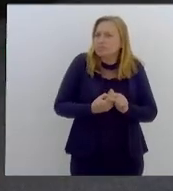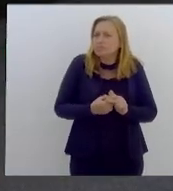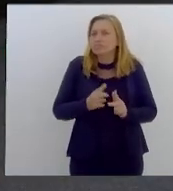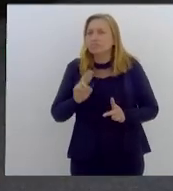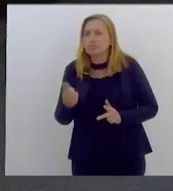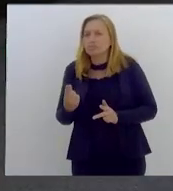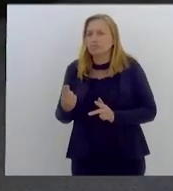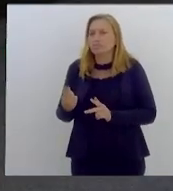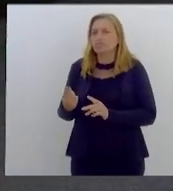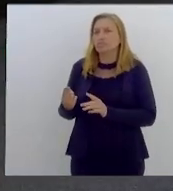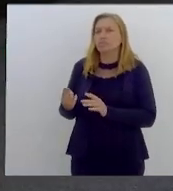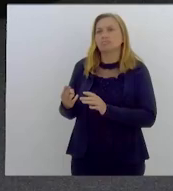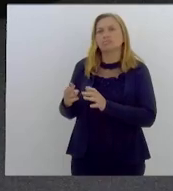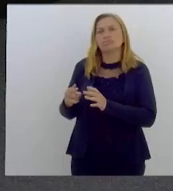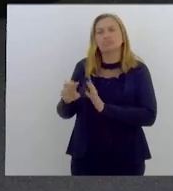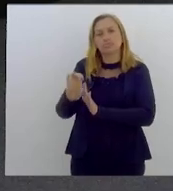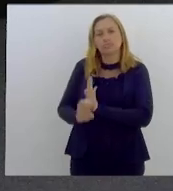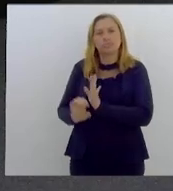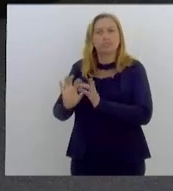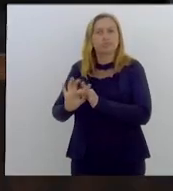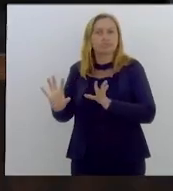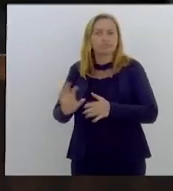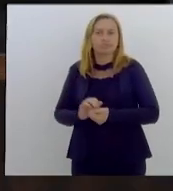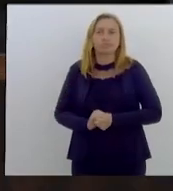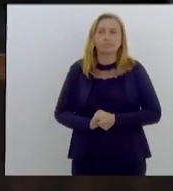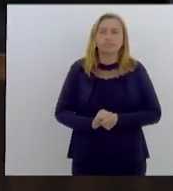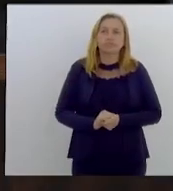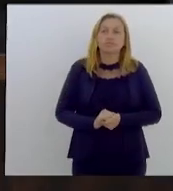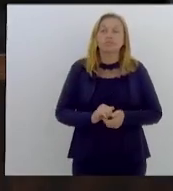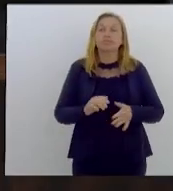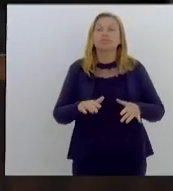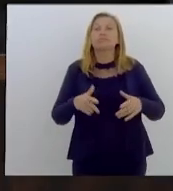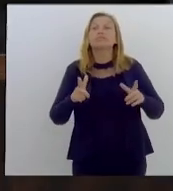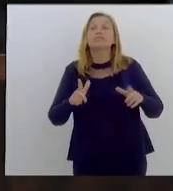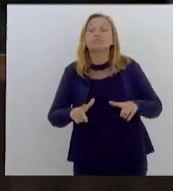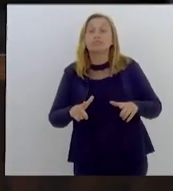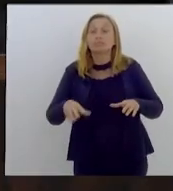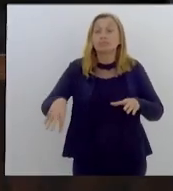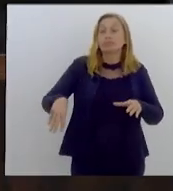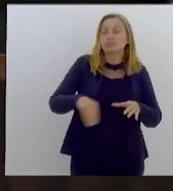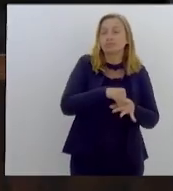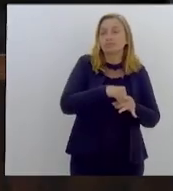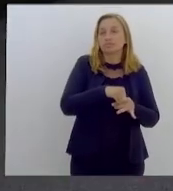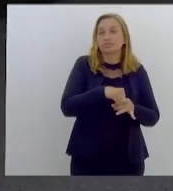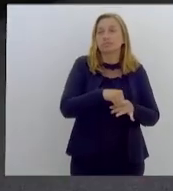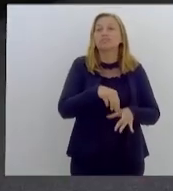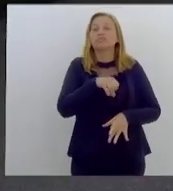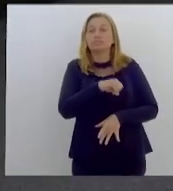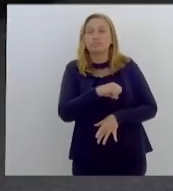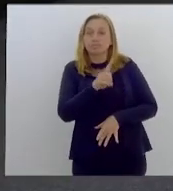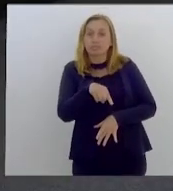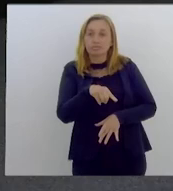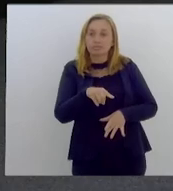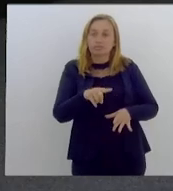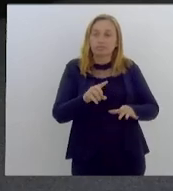emenda aditiva? Onde couber. Seguinte. Então, se é aditiva, não.